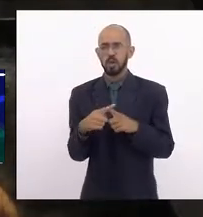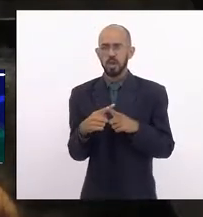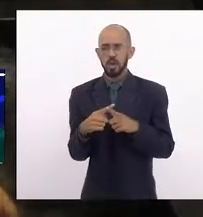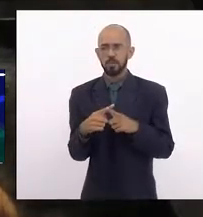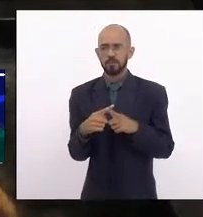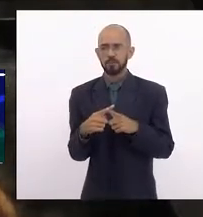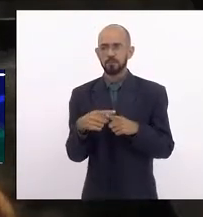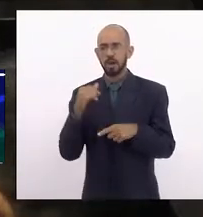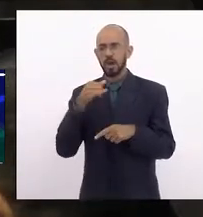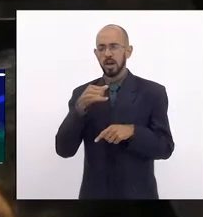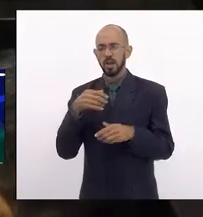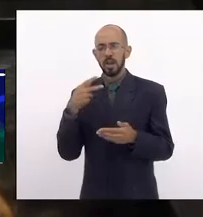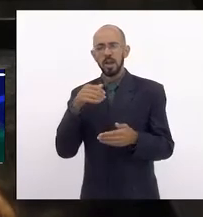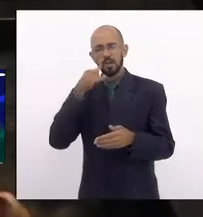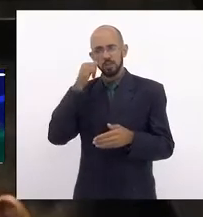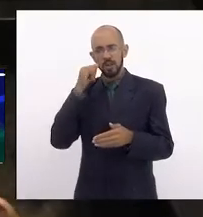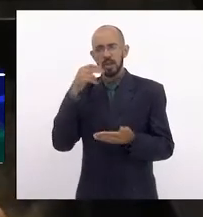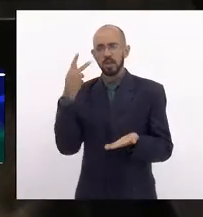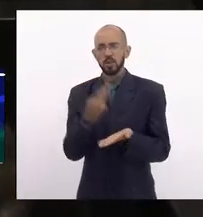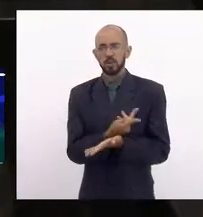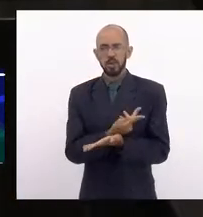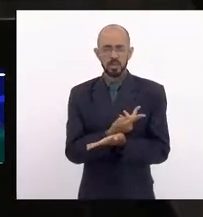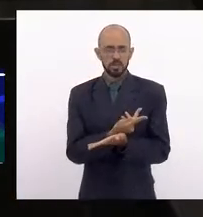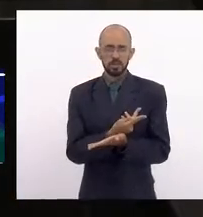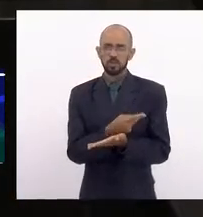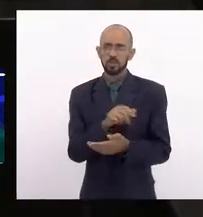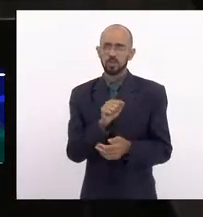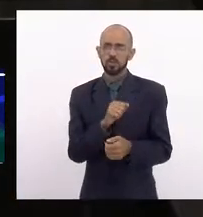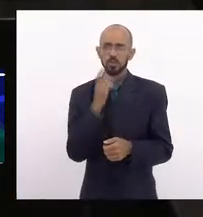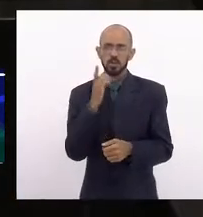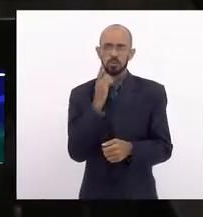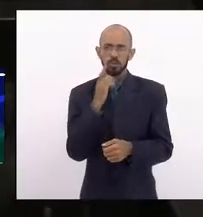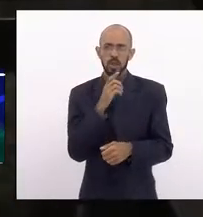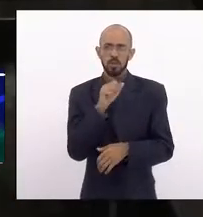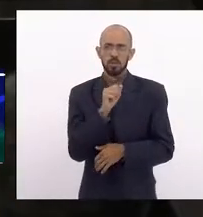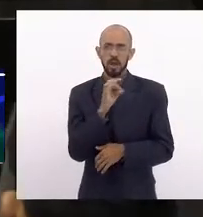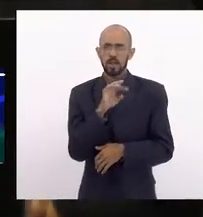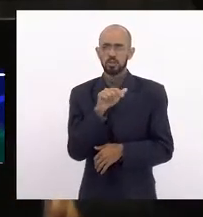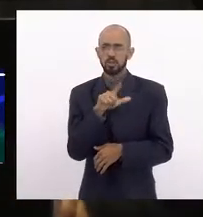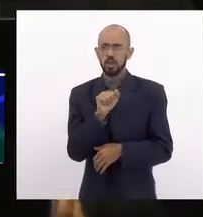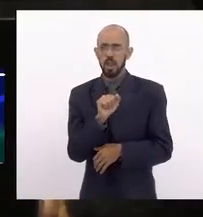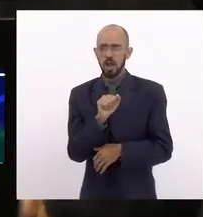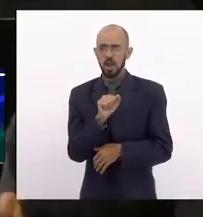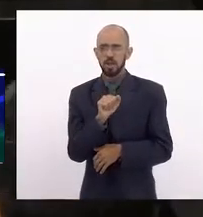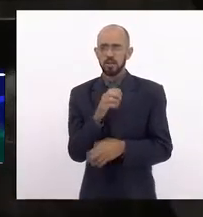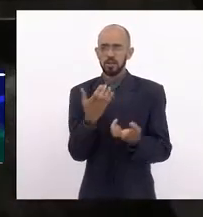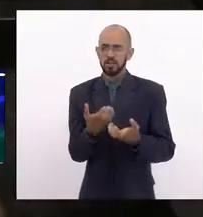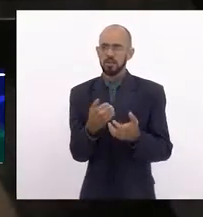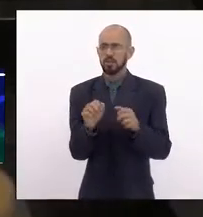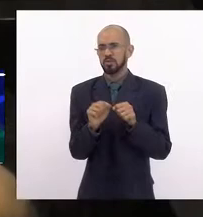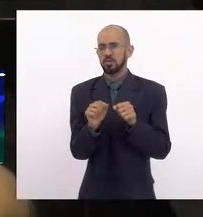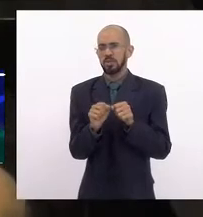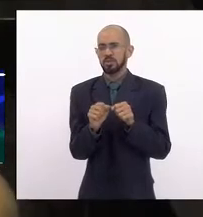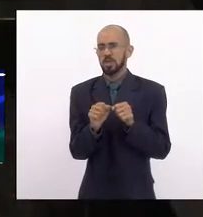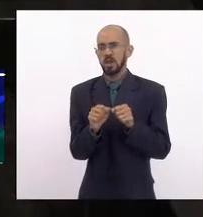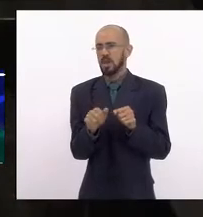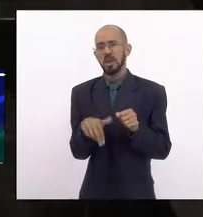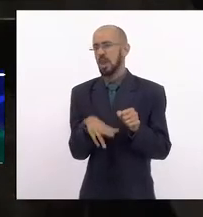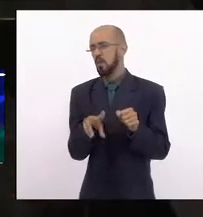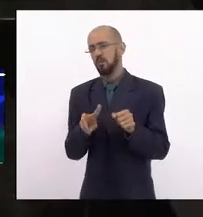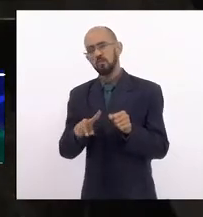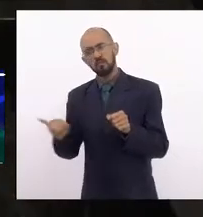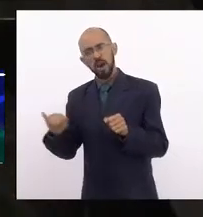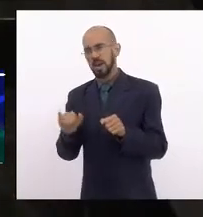para que não aconteça isso que o deputado Átila Nunes quis fazer e não vai conseguir fazer